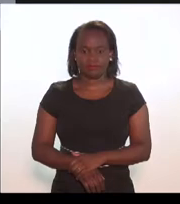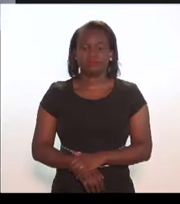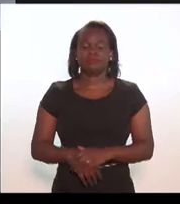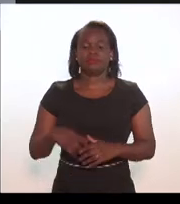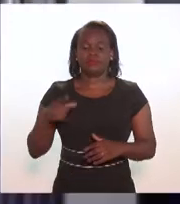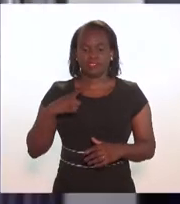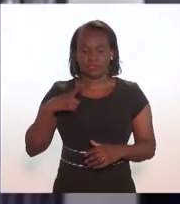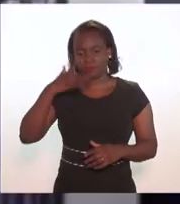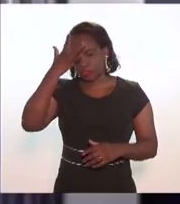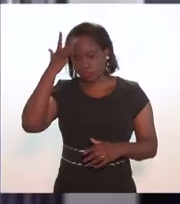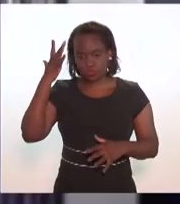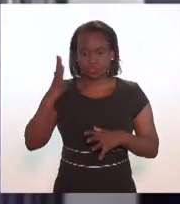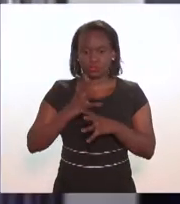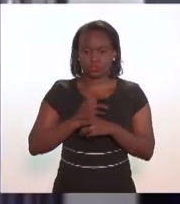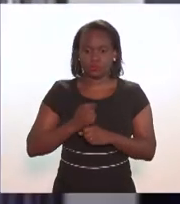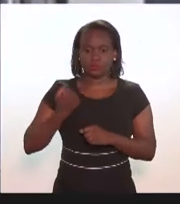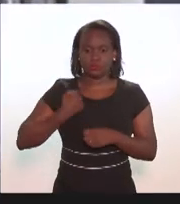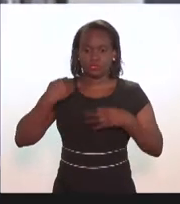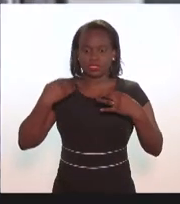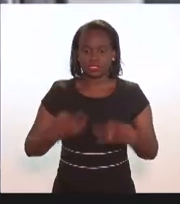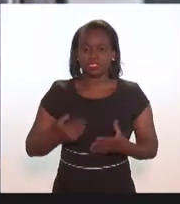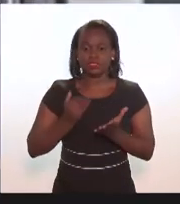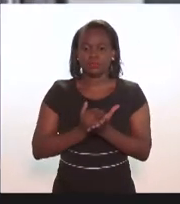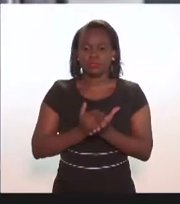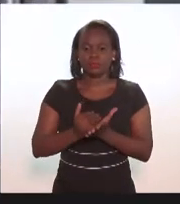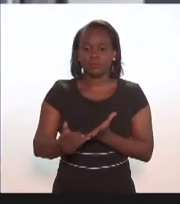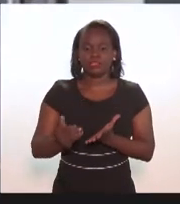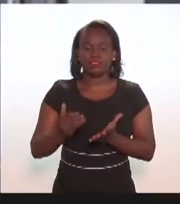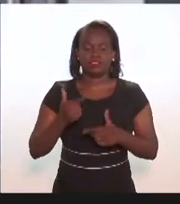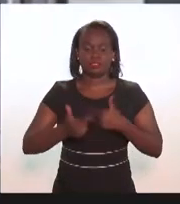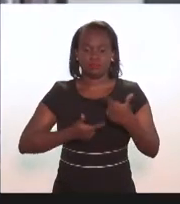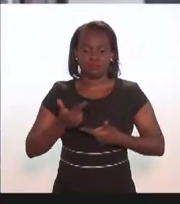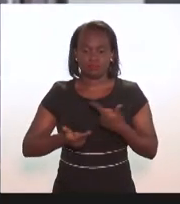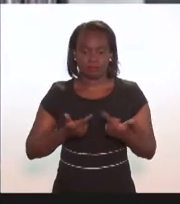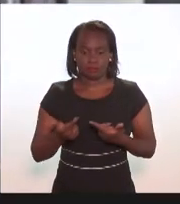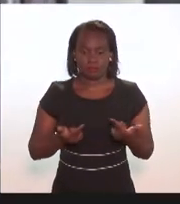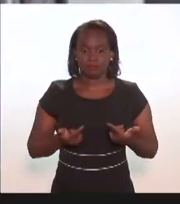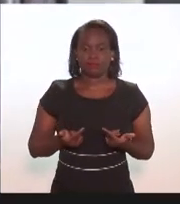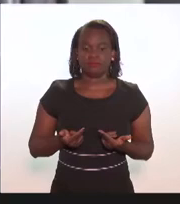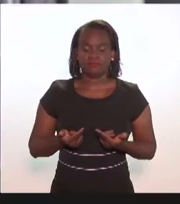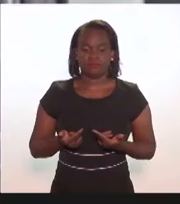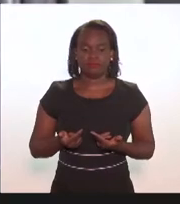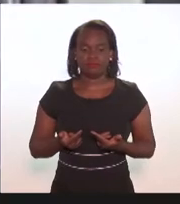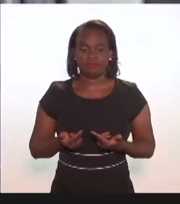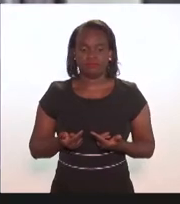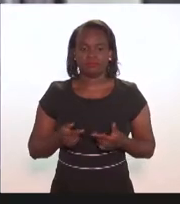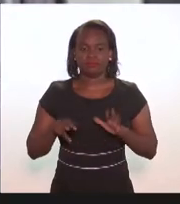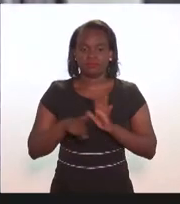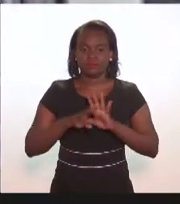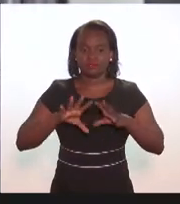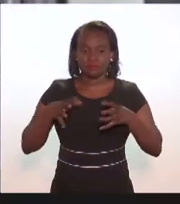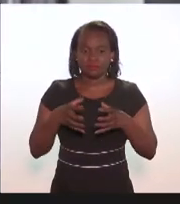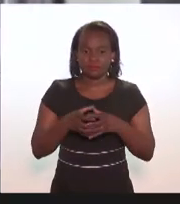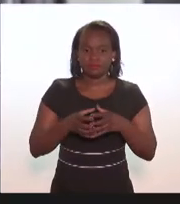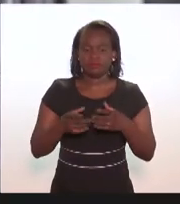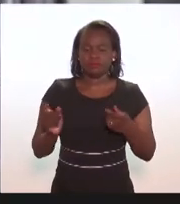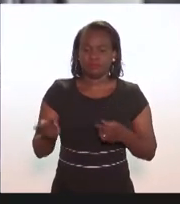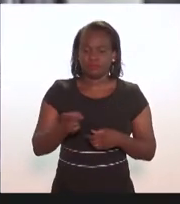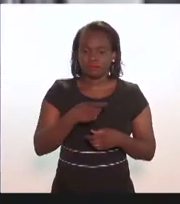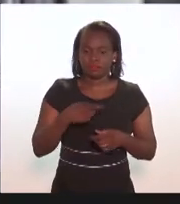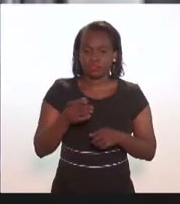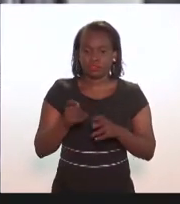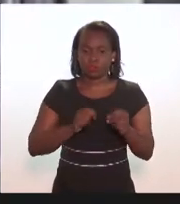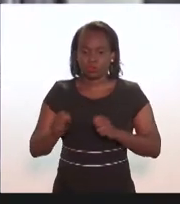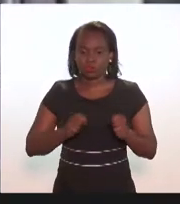Havendo o número legal, declaro aberto os serviços, os trabalhos da Comissão de Tributação, Controle